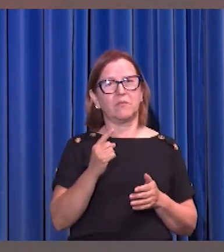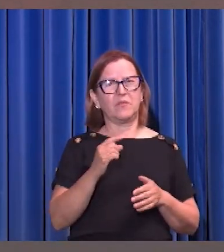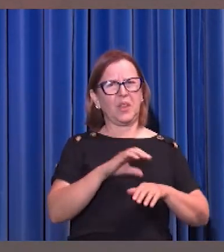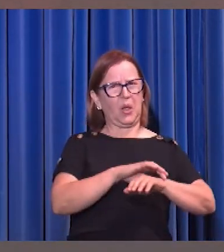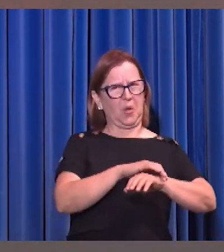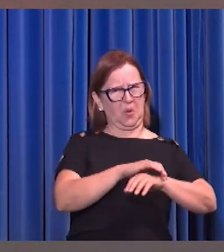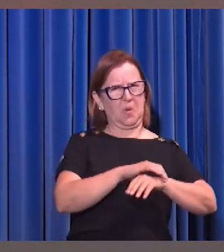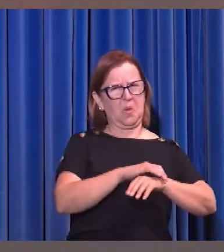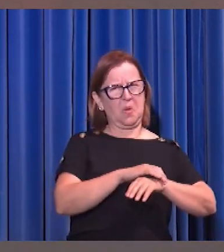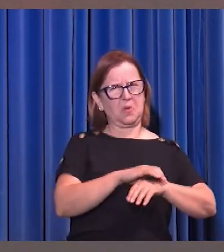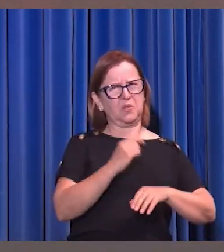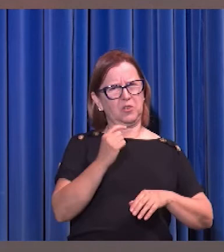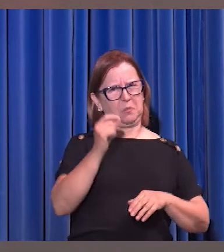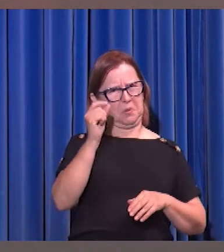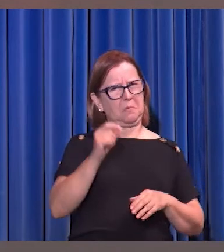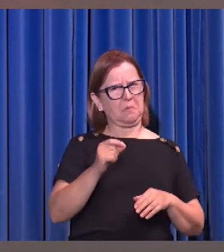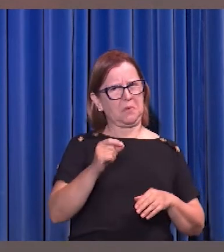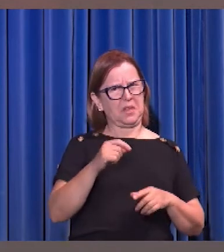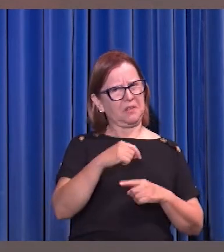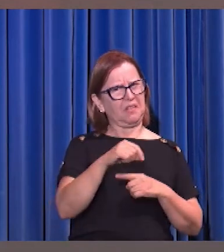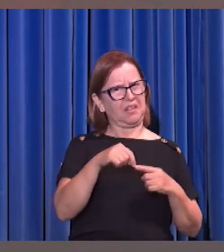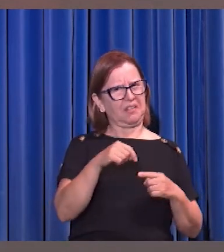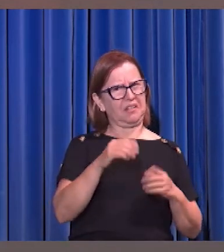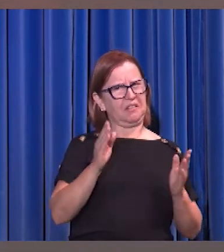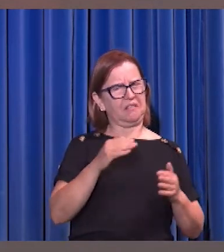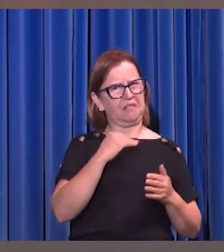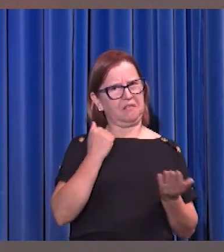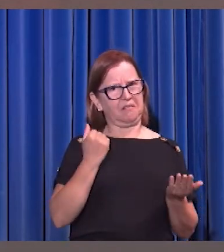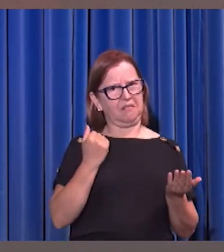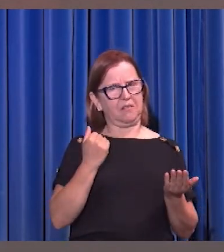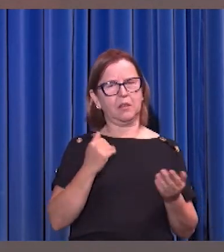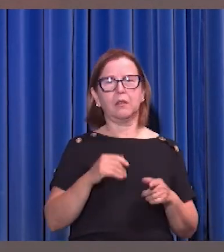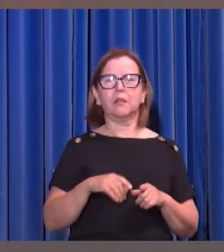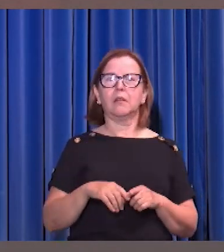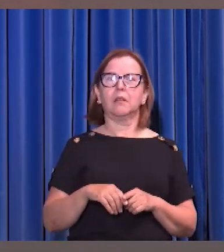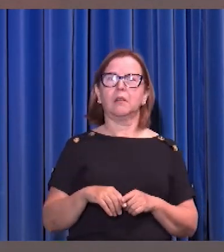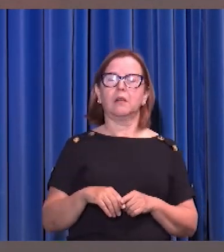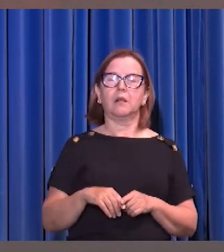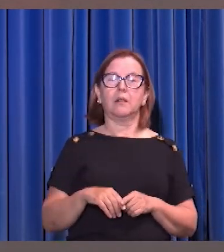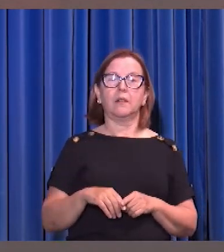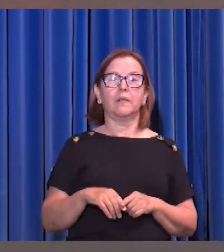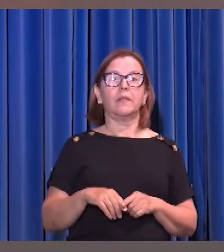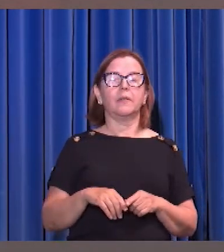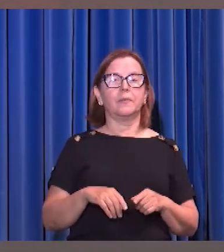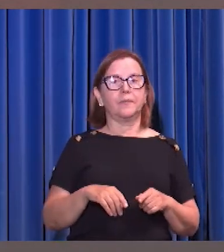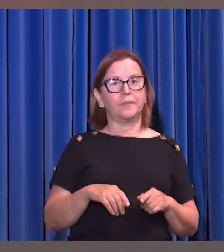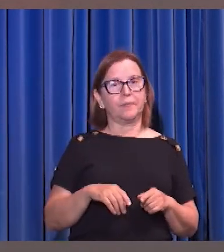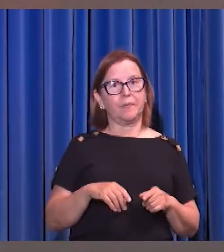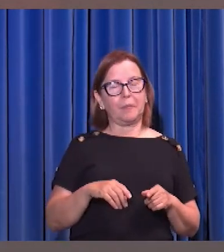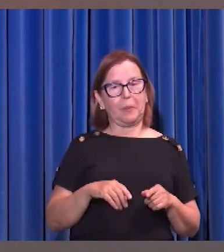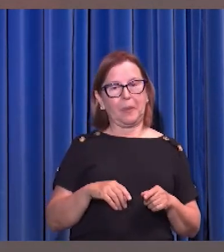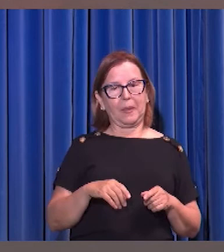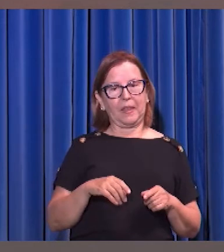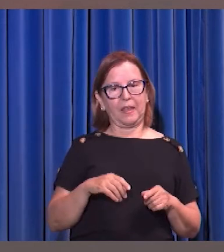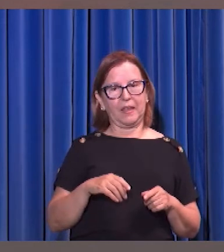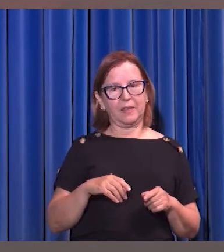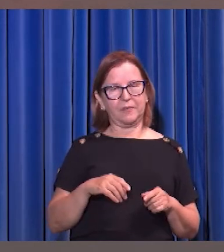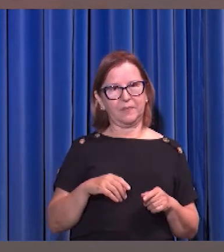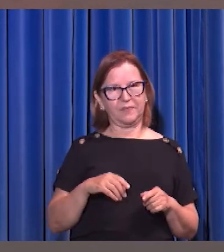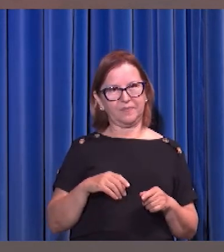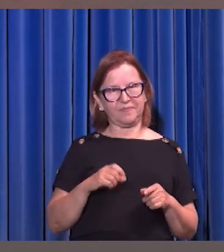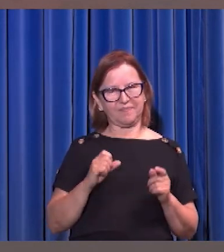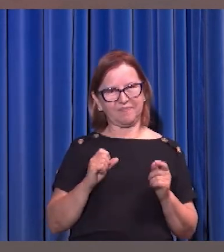santo. Isso não é brincadeira. A noção de que a salvação pode vir por relíquias é a ideia mais absurda